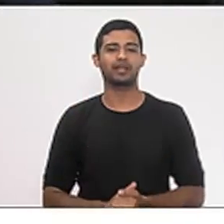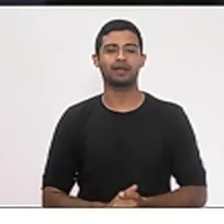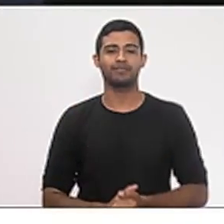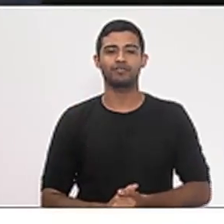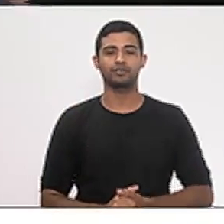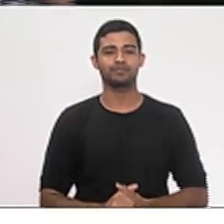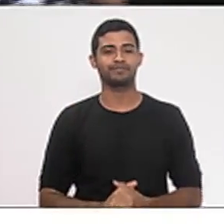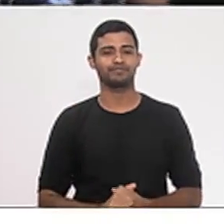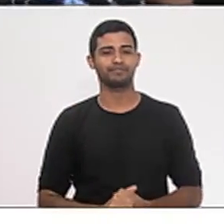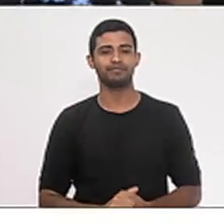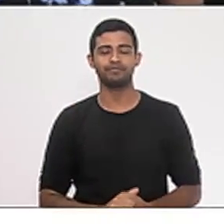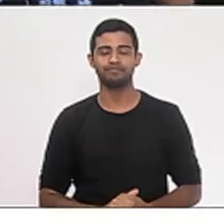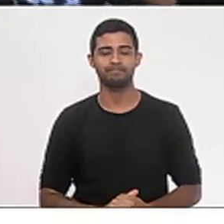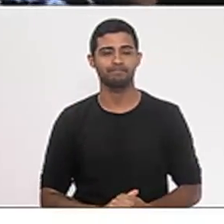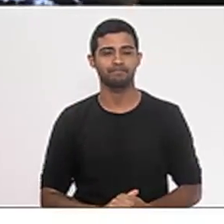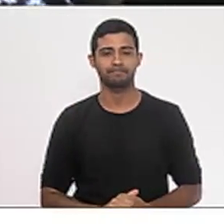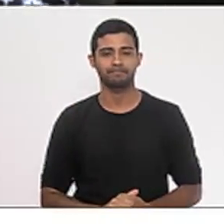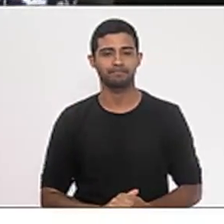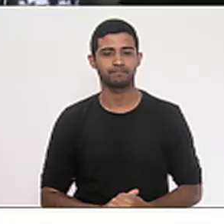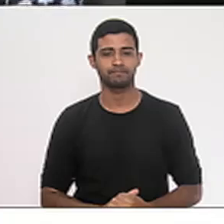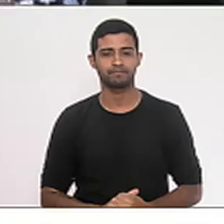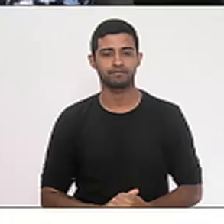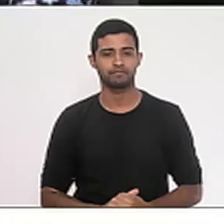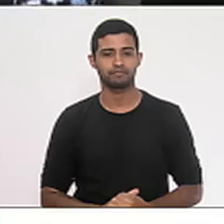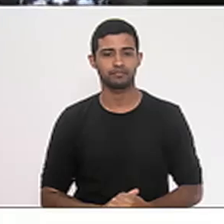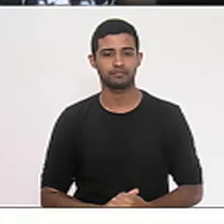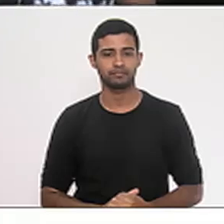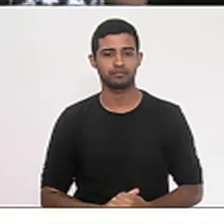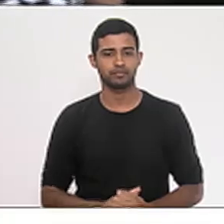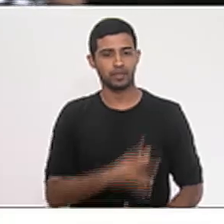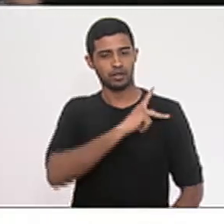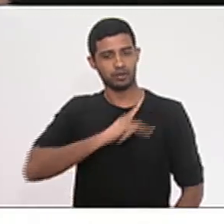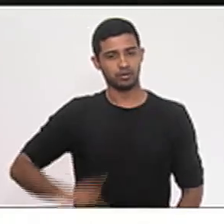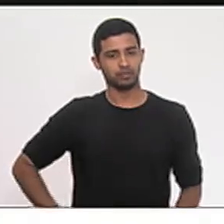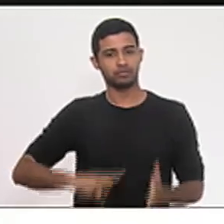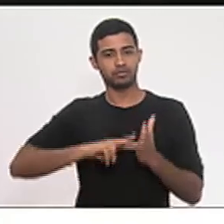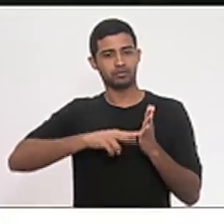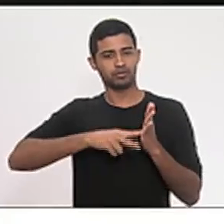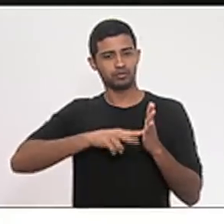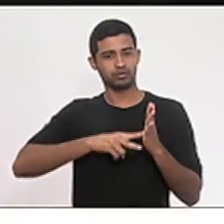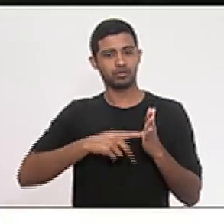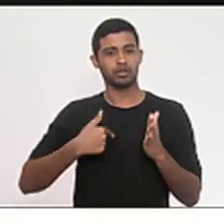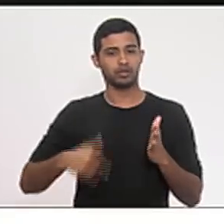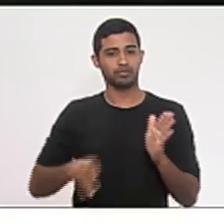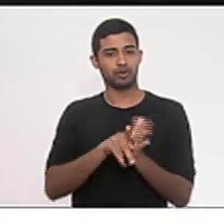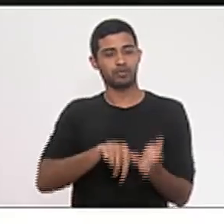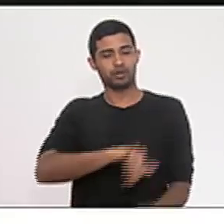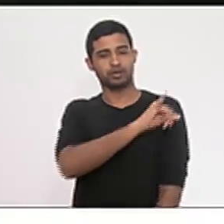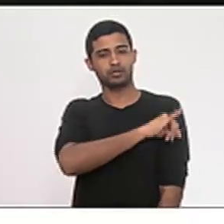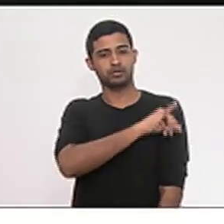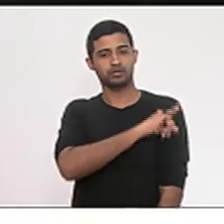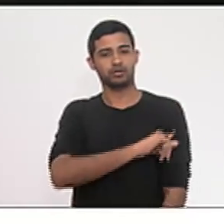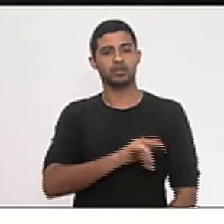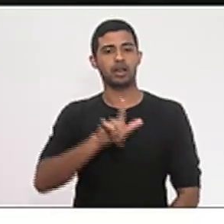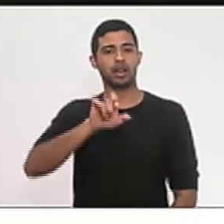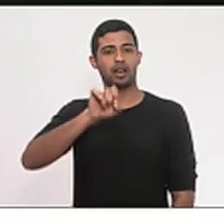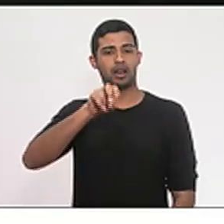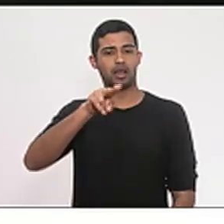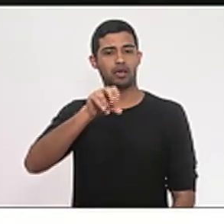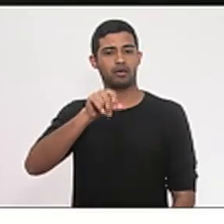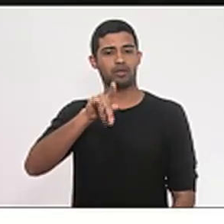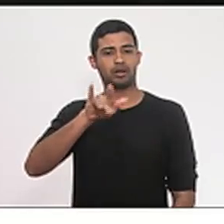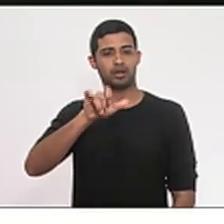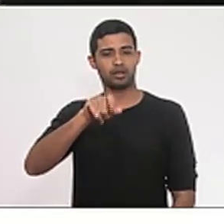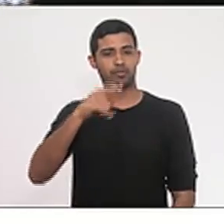Sustentabilidade, Renata Bley, presidente do Sindicato CISAMA do Rio de Janeiro, Humberto Lemos, e